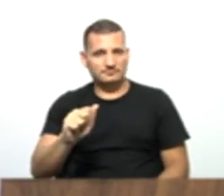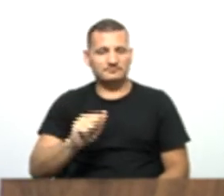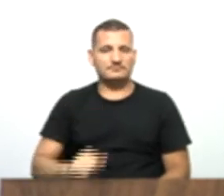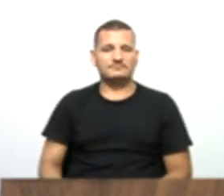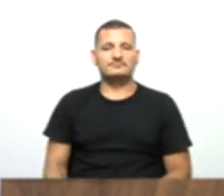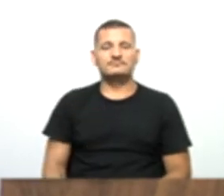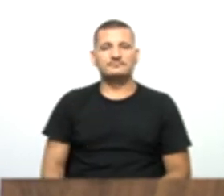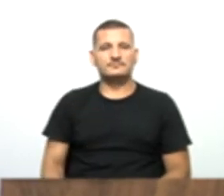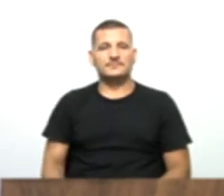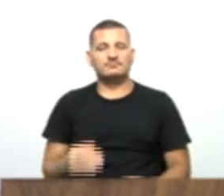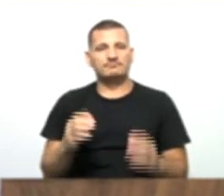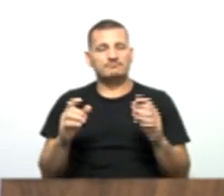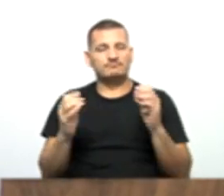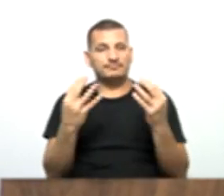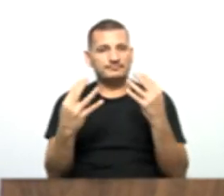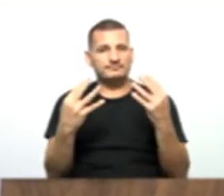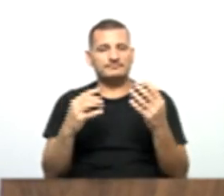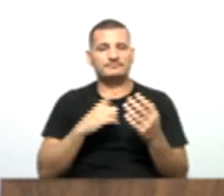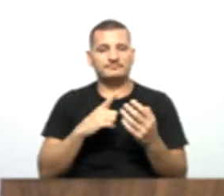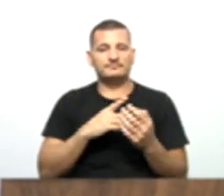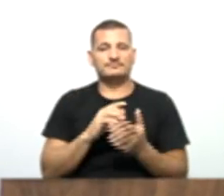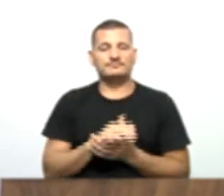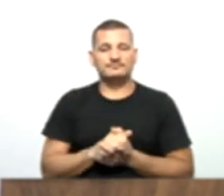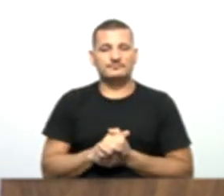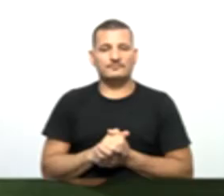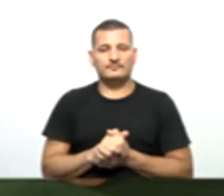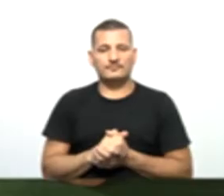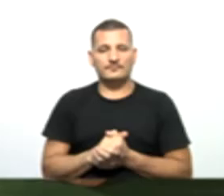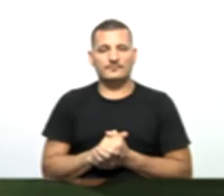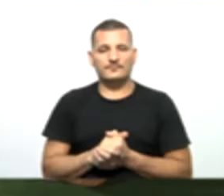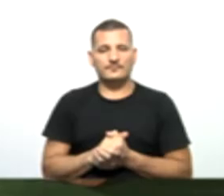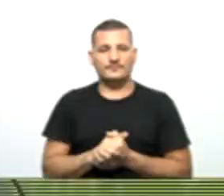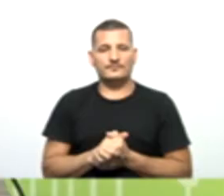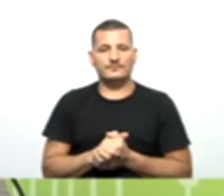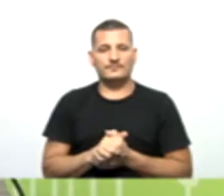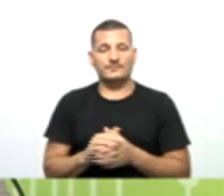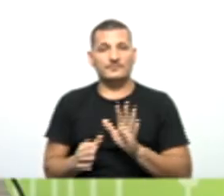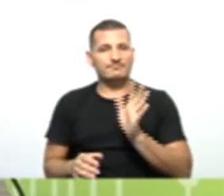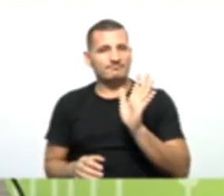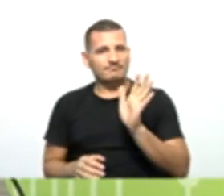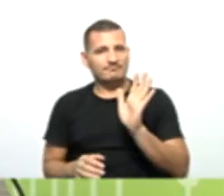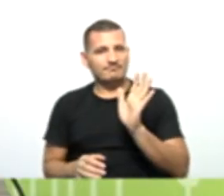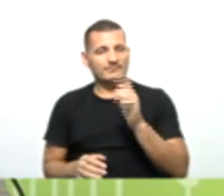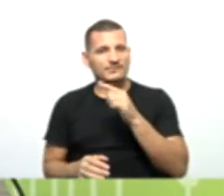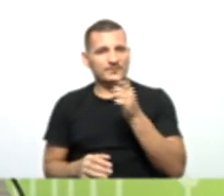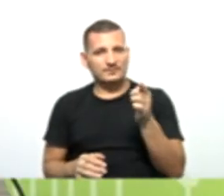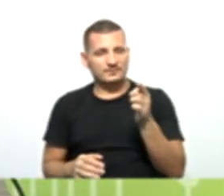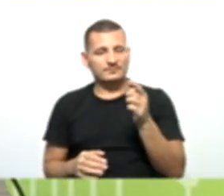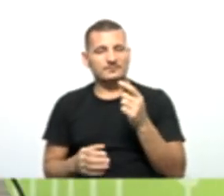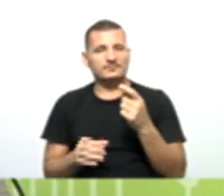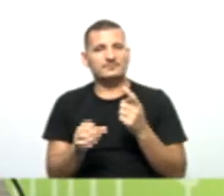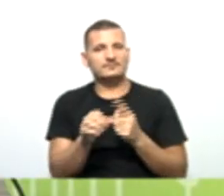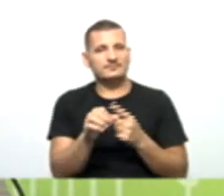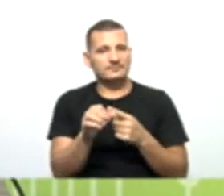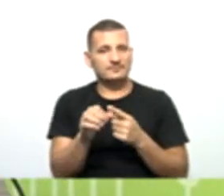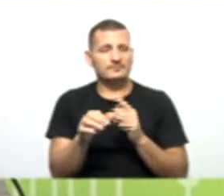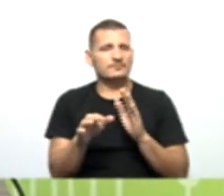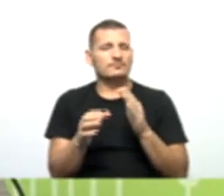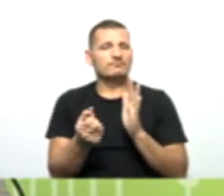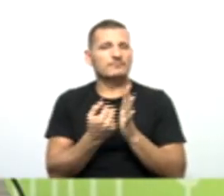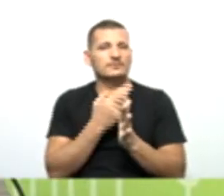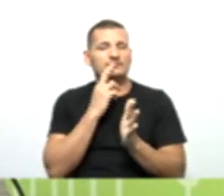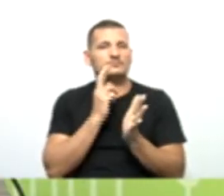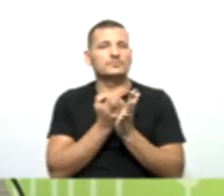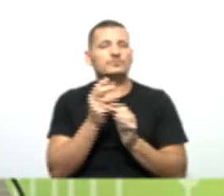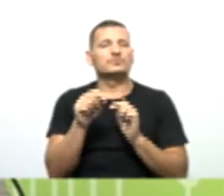participando. Já estão conectados. Maria Cândida de Chupinguaia, né? Alô aí pro pessoal da Maria Cândida, manda aí o que vocês acreditam que seja